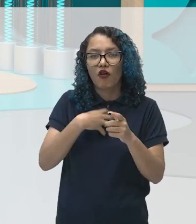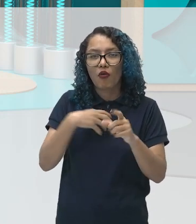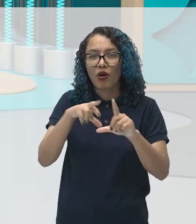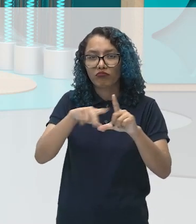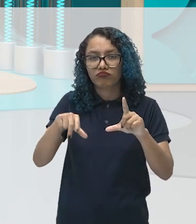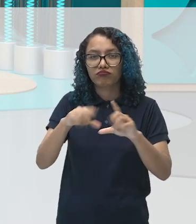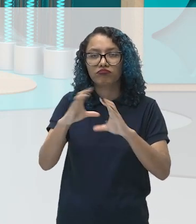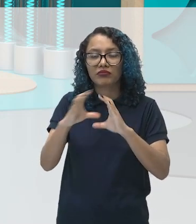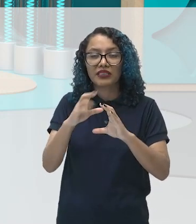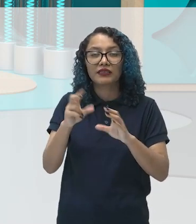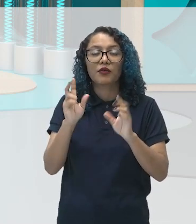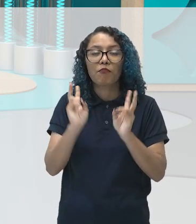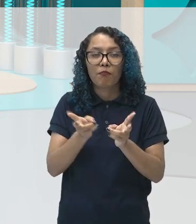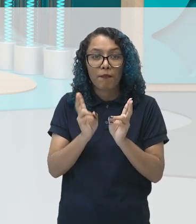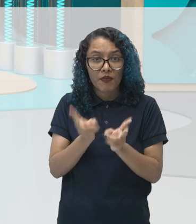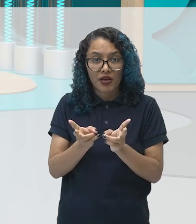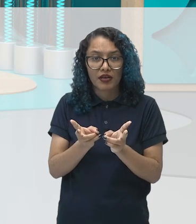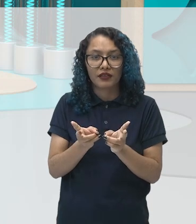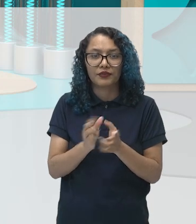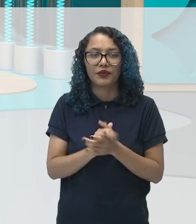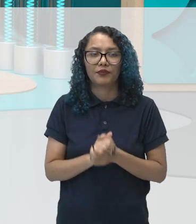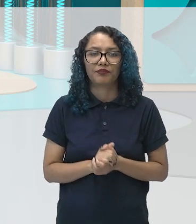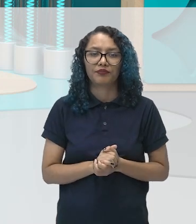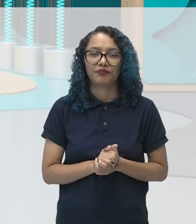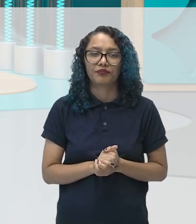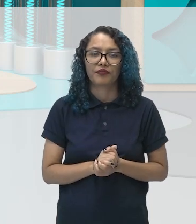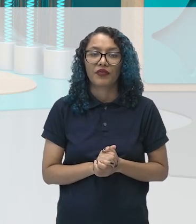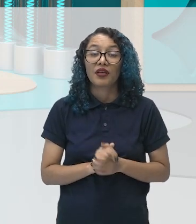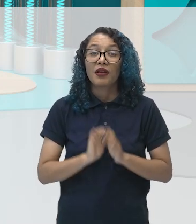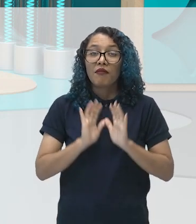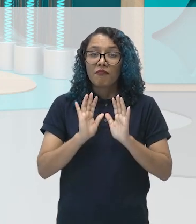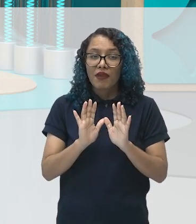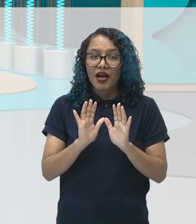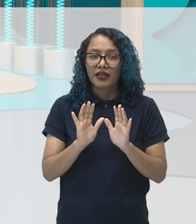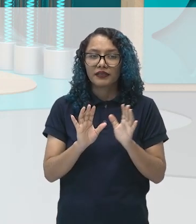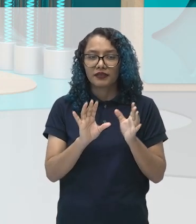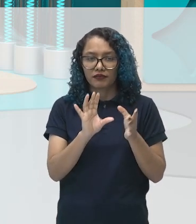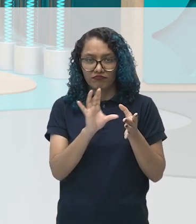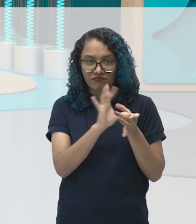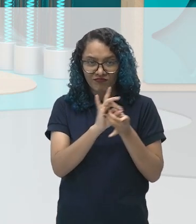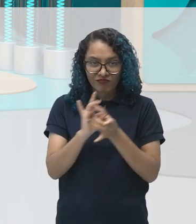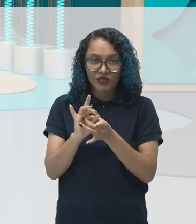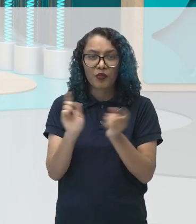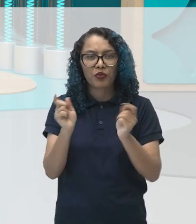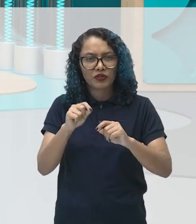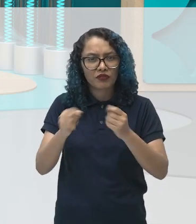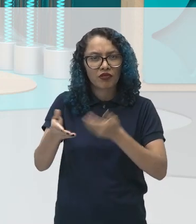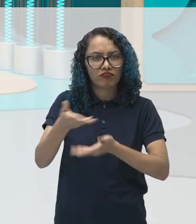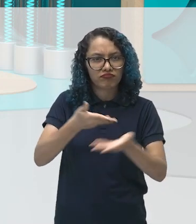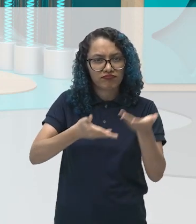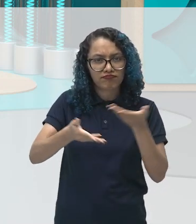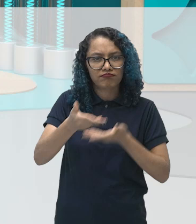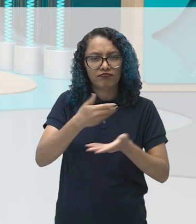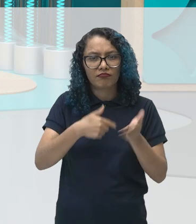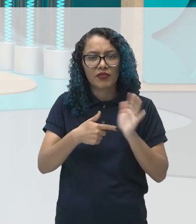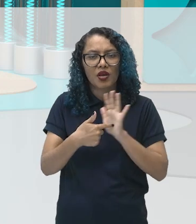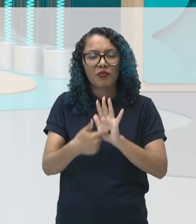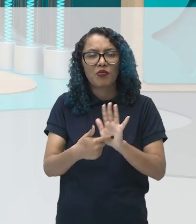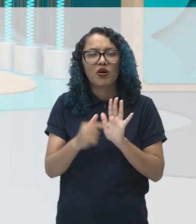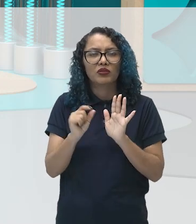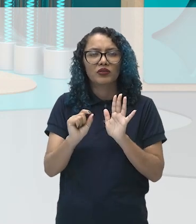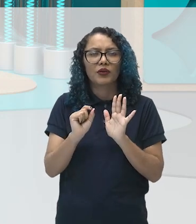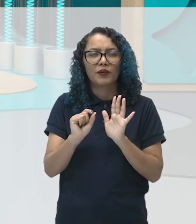e em conjunto, de certa forma, eles interagem entre si, trazem